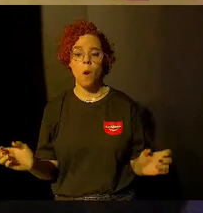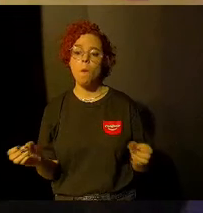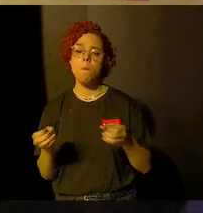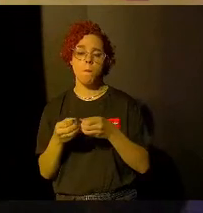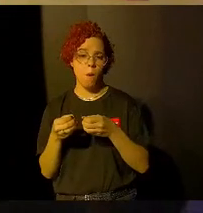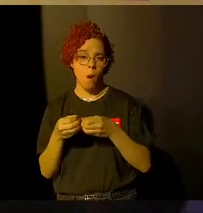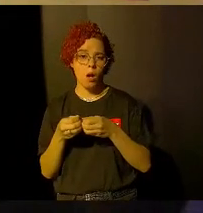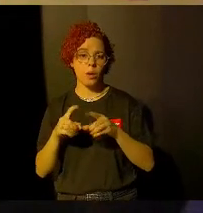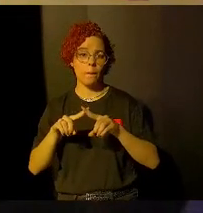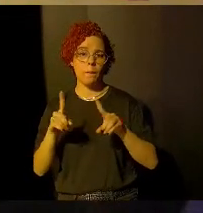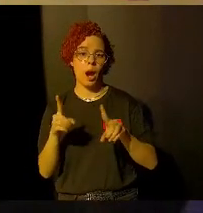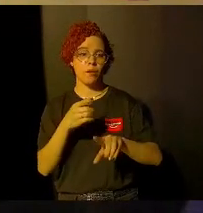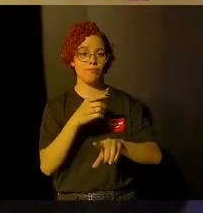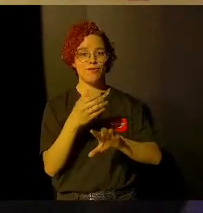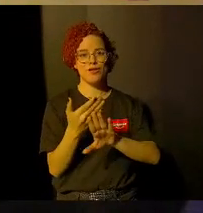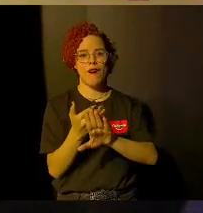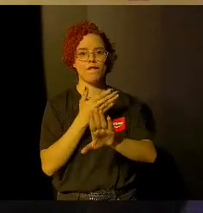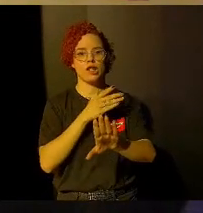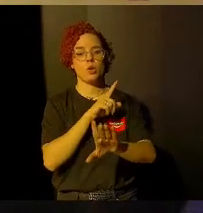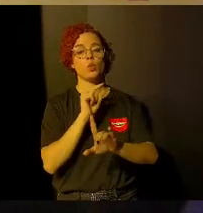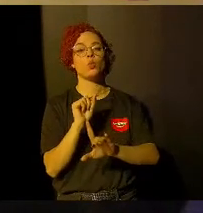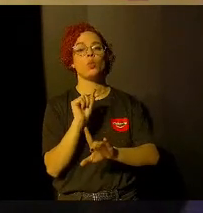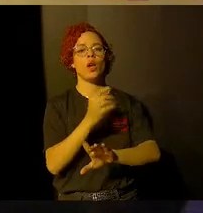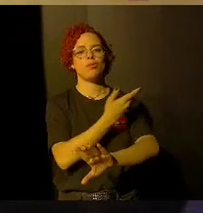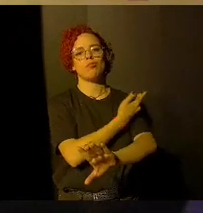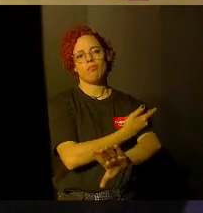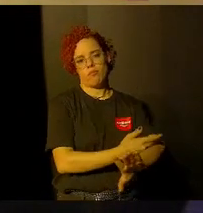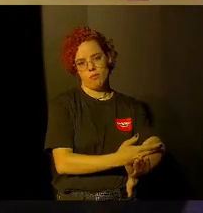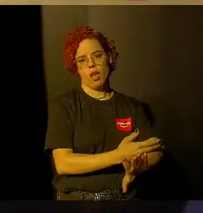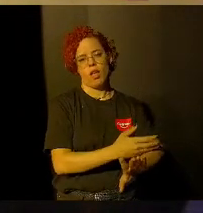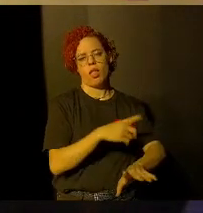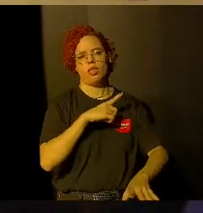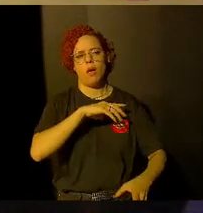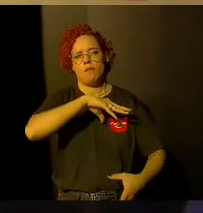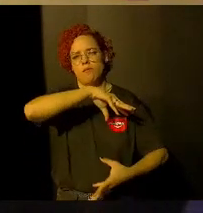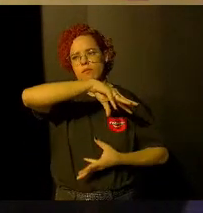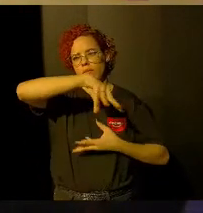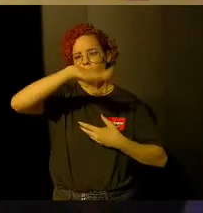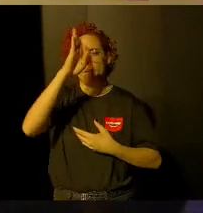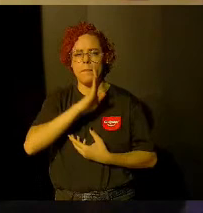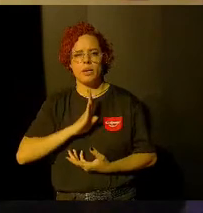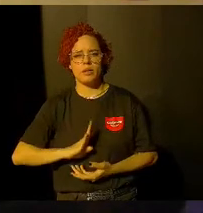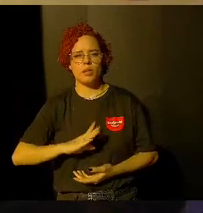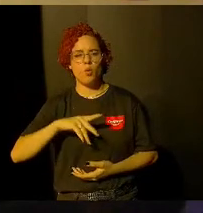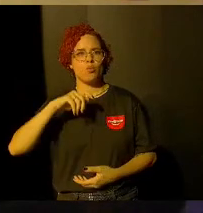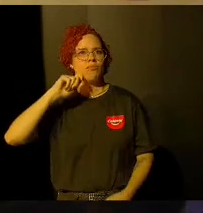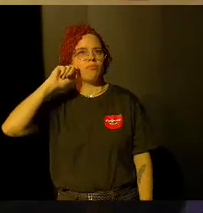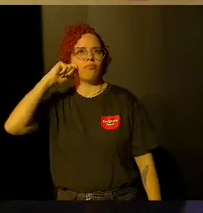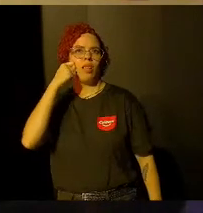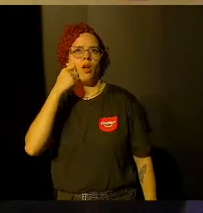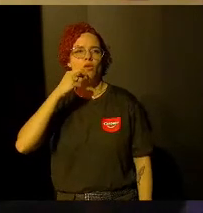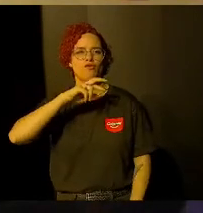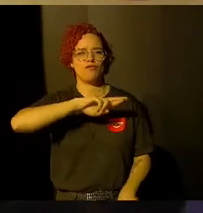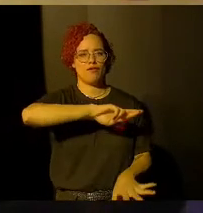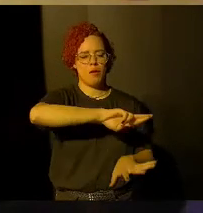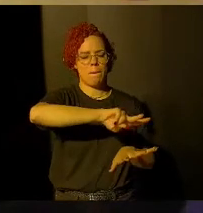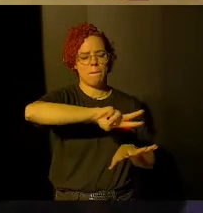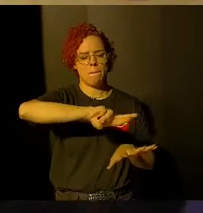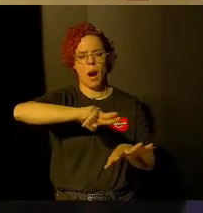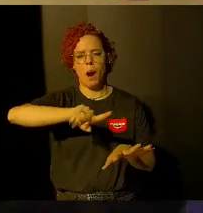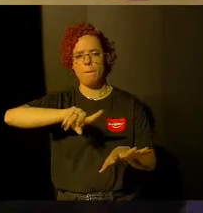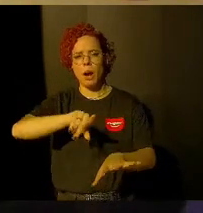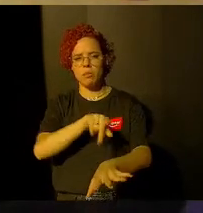que pretas e muito mais do que brancas então tem aí essa esse Brasil negro de muitos tons de pele